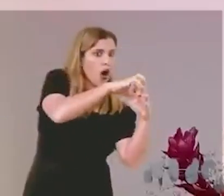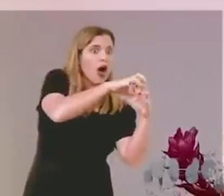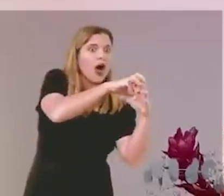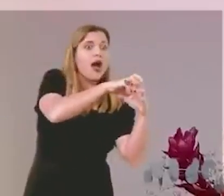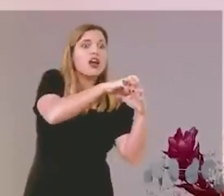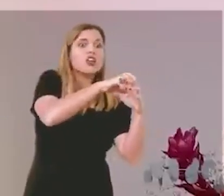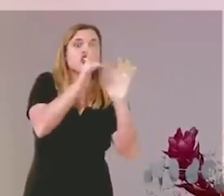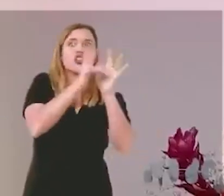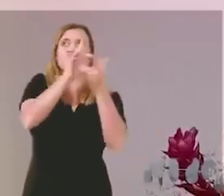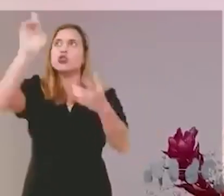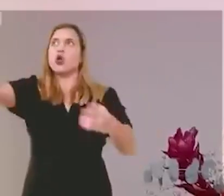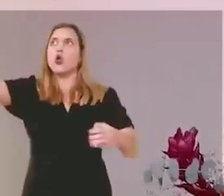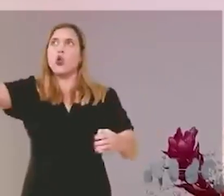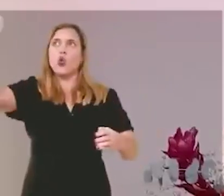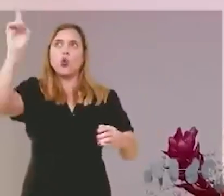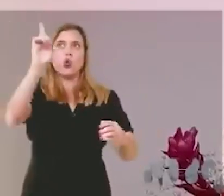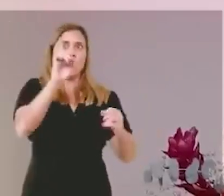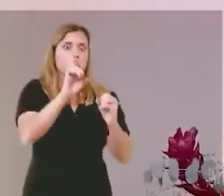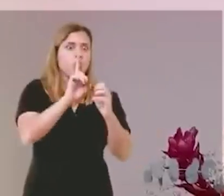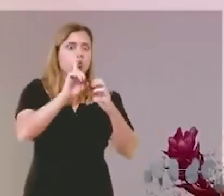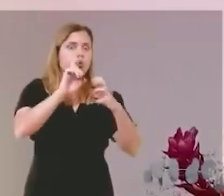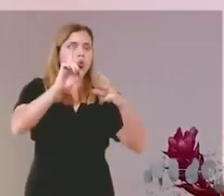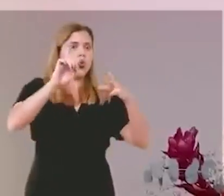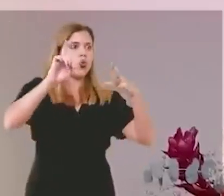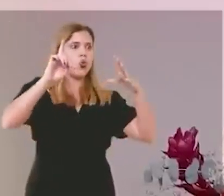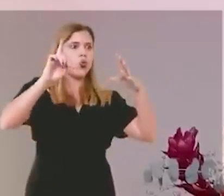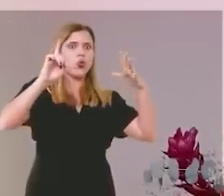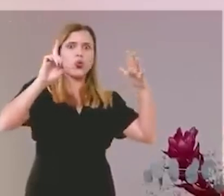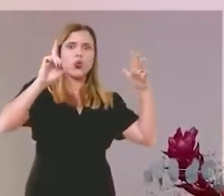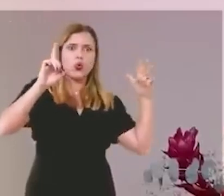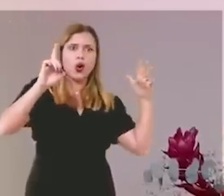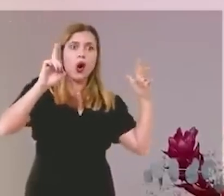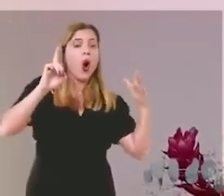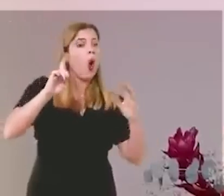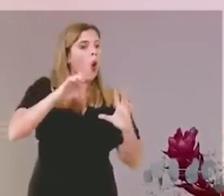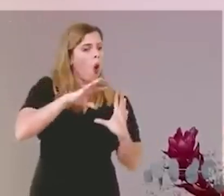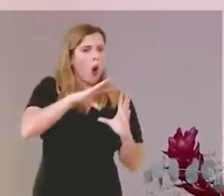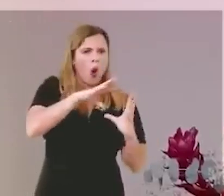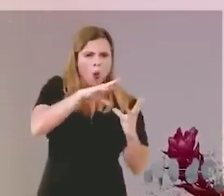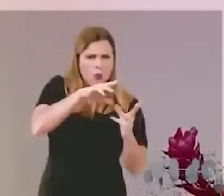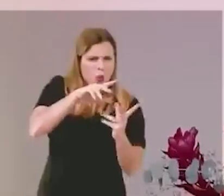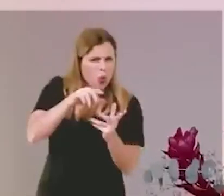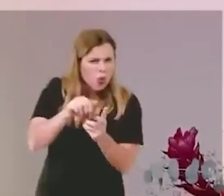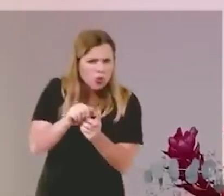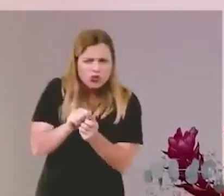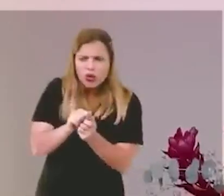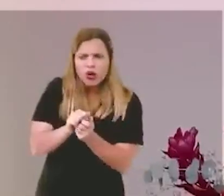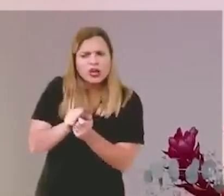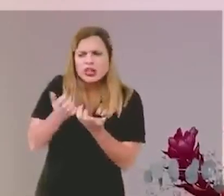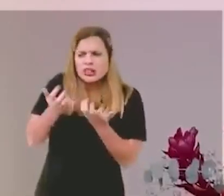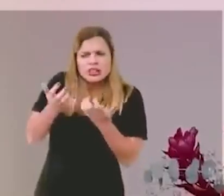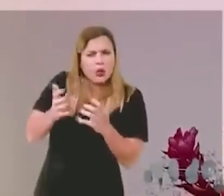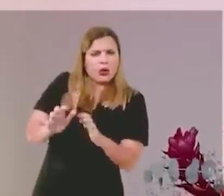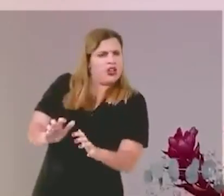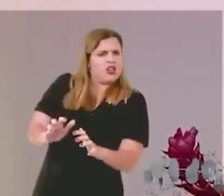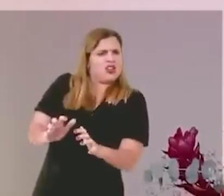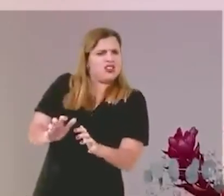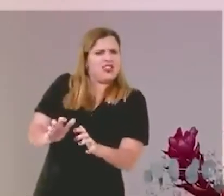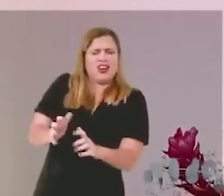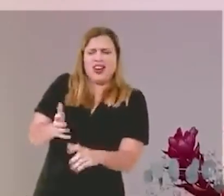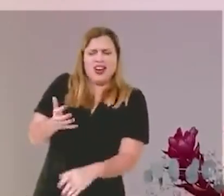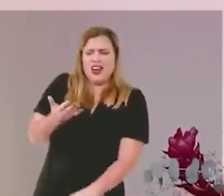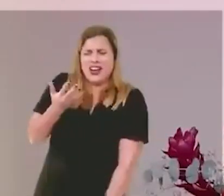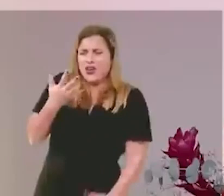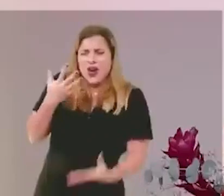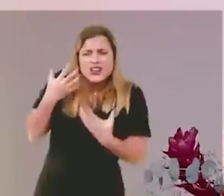o mundo foi feito por intermédio dele, mas o mundo não o conheceu. Veio para o que era seu e os seus não